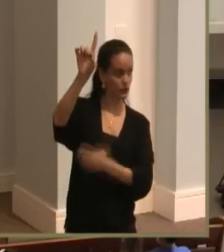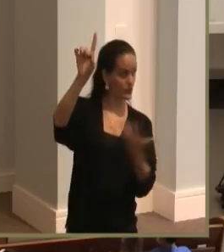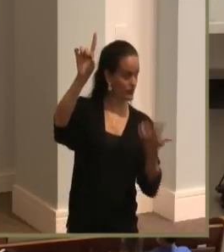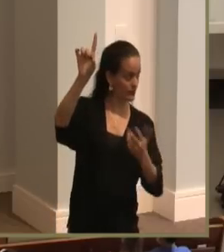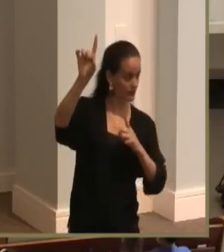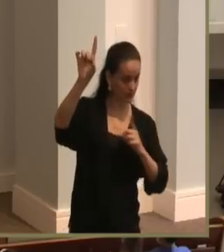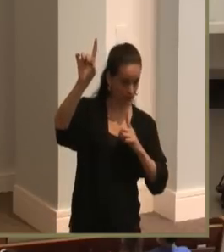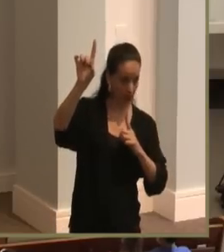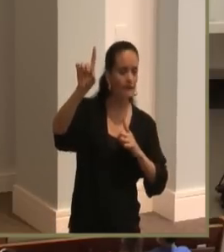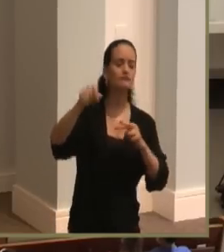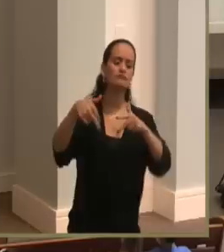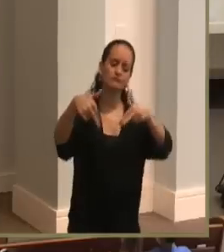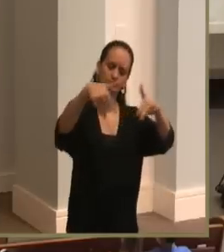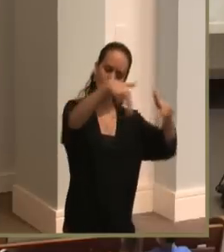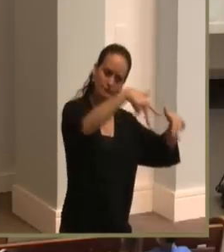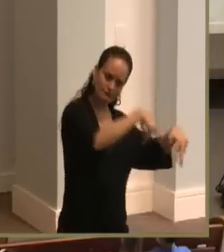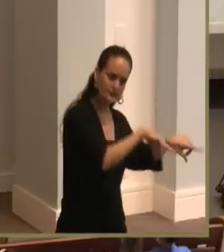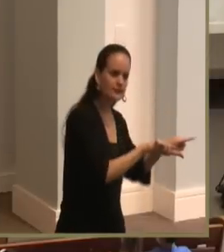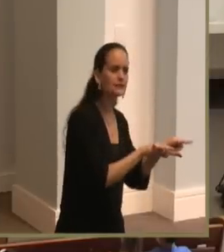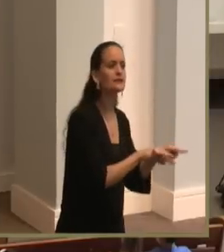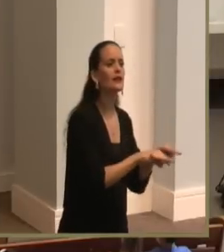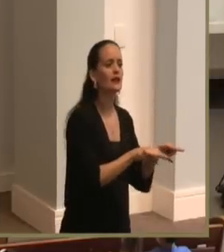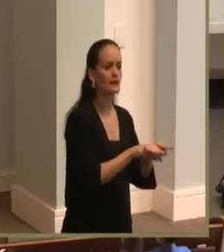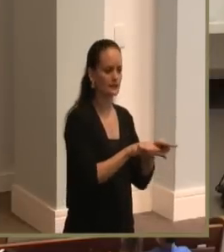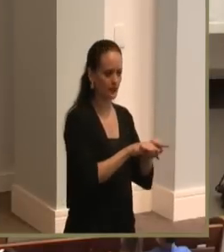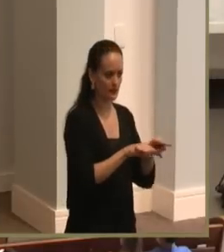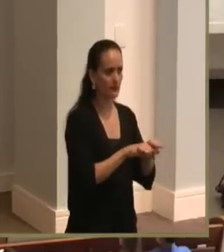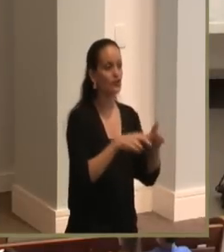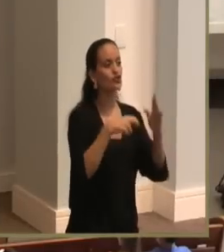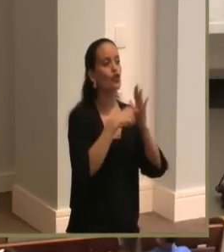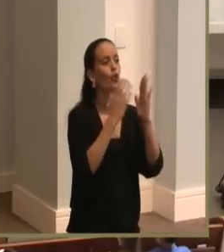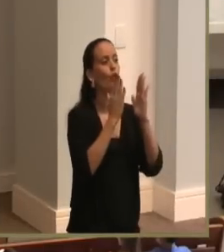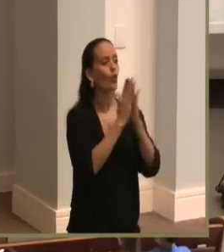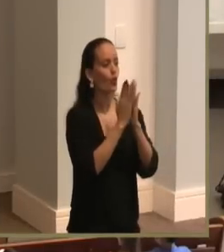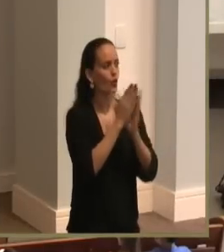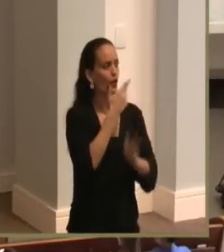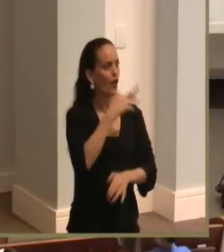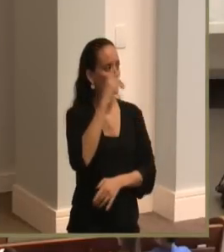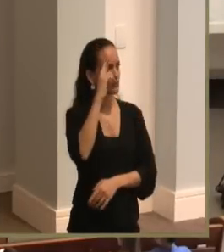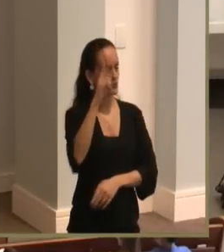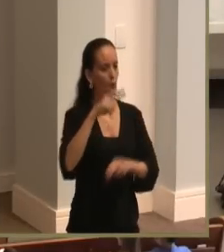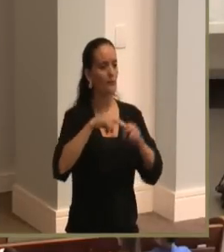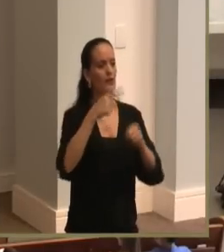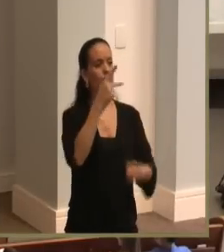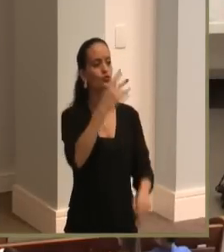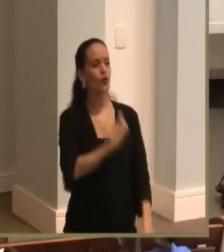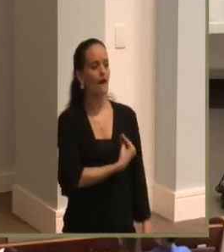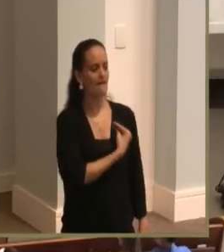aqui neste momento para que nós possamos estar orando ao Senhor, intercedendo pela sua vida.